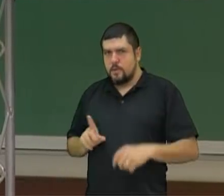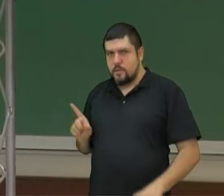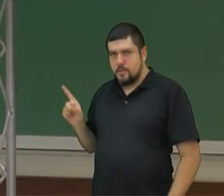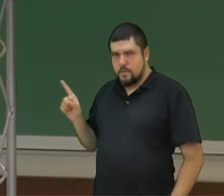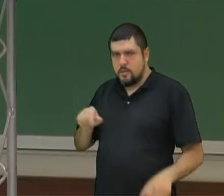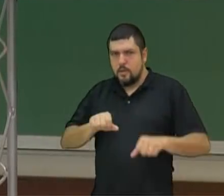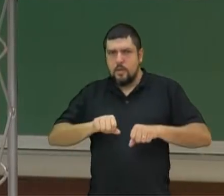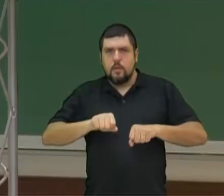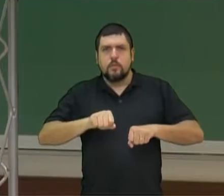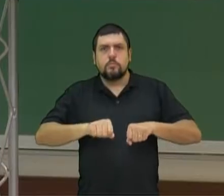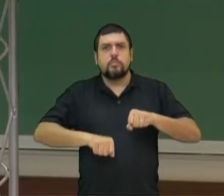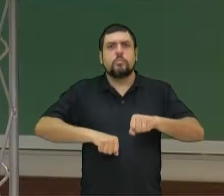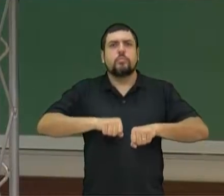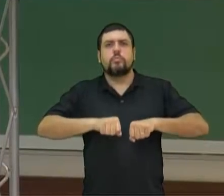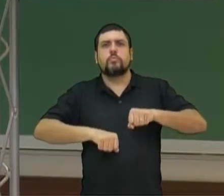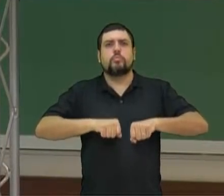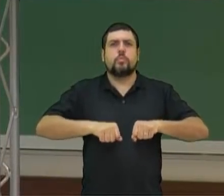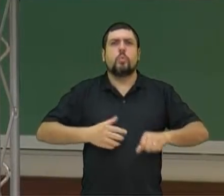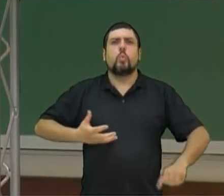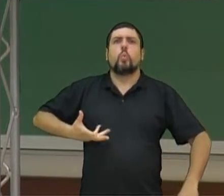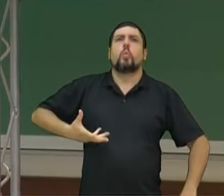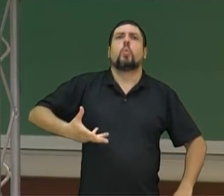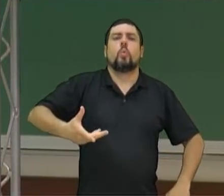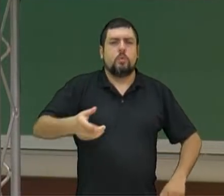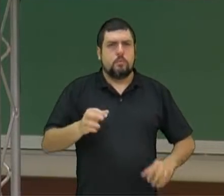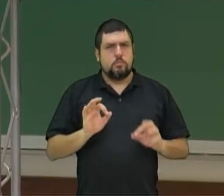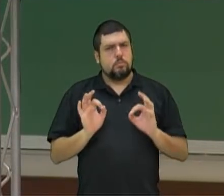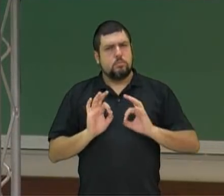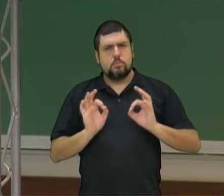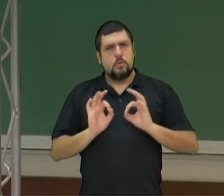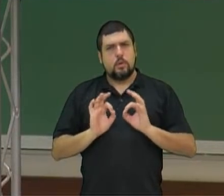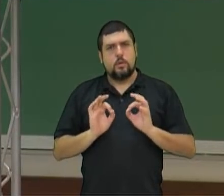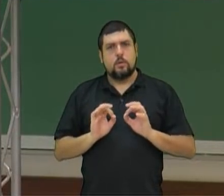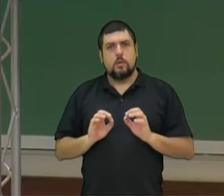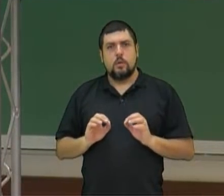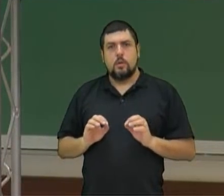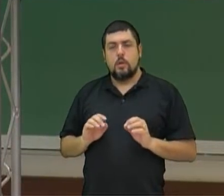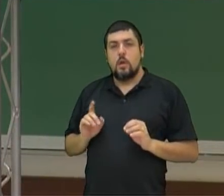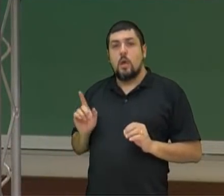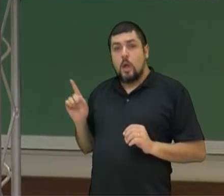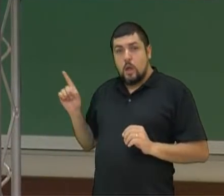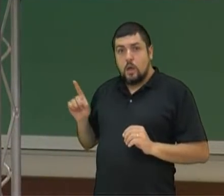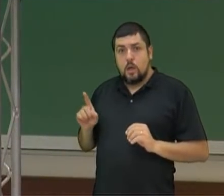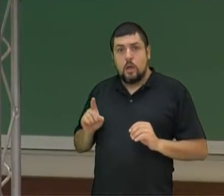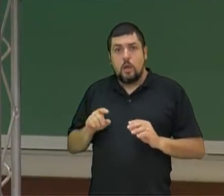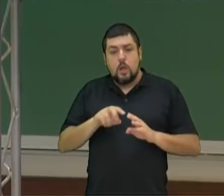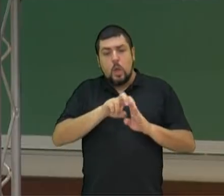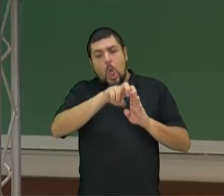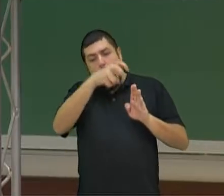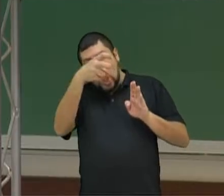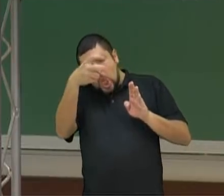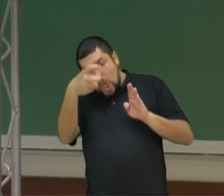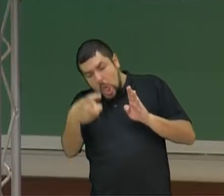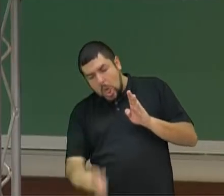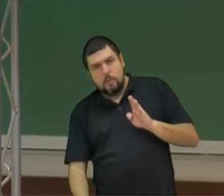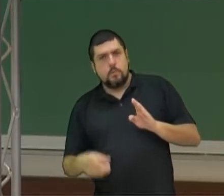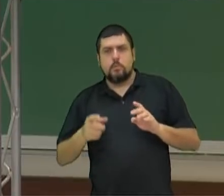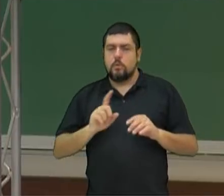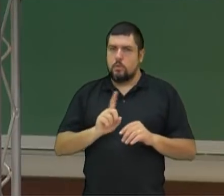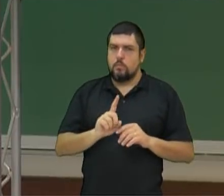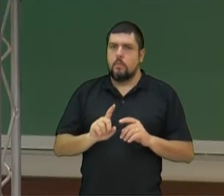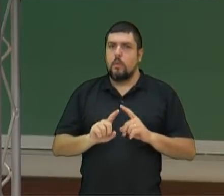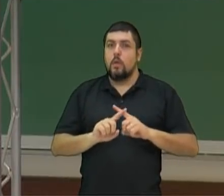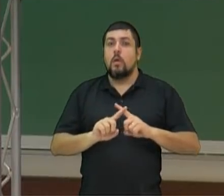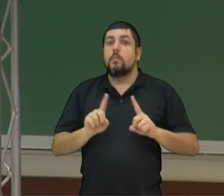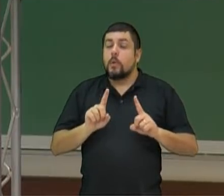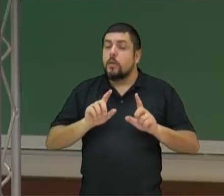ele não está numa grande velocidade, ele não vai cair de uma grande altura. Mas dependendo do impacto, aonde